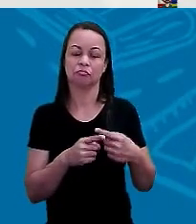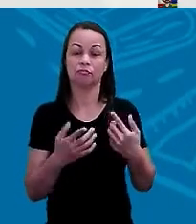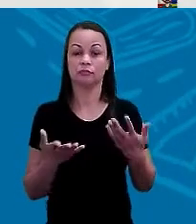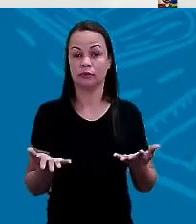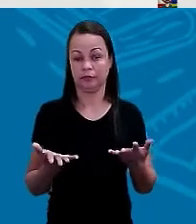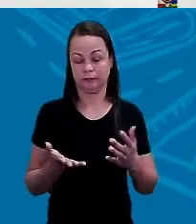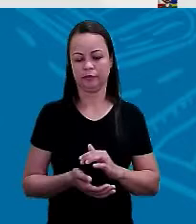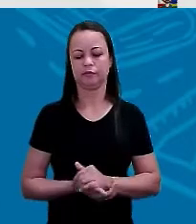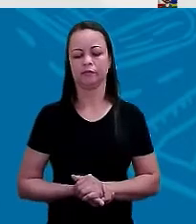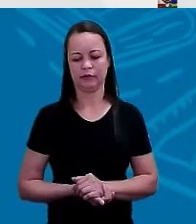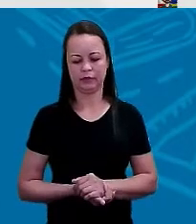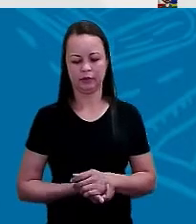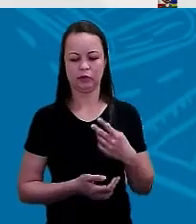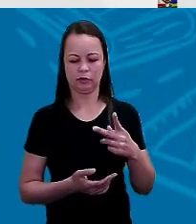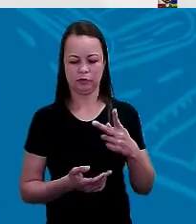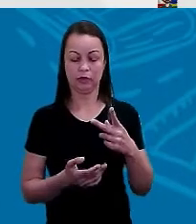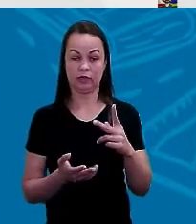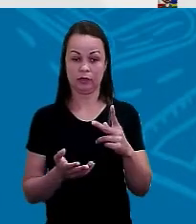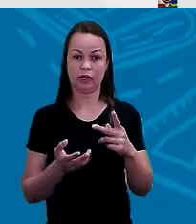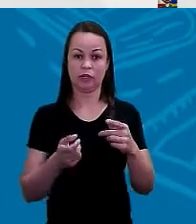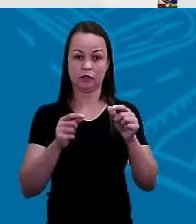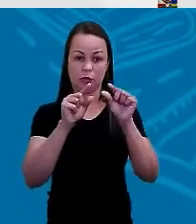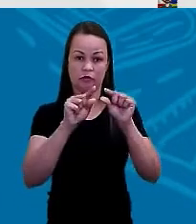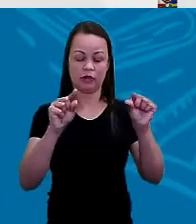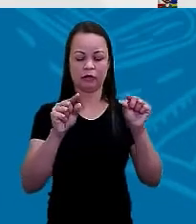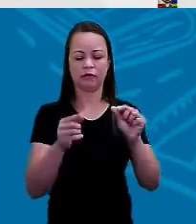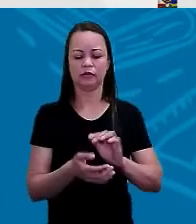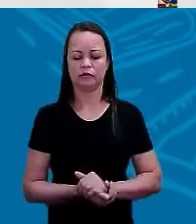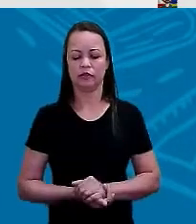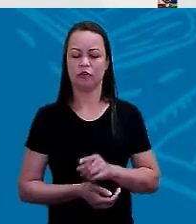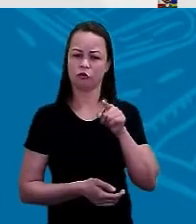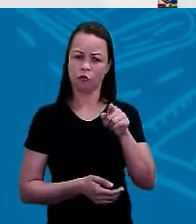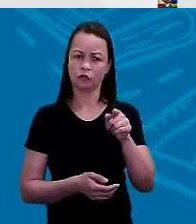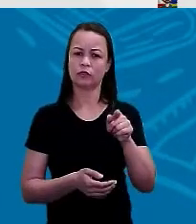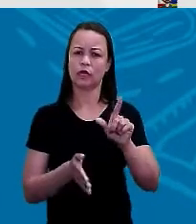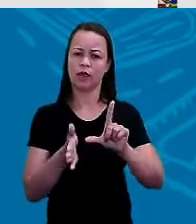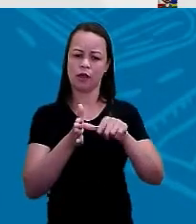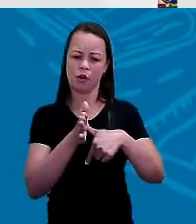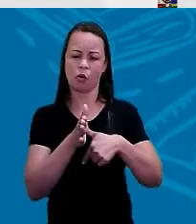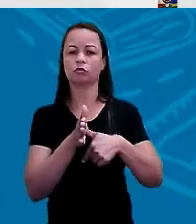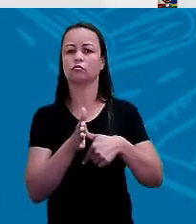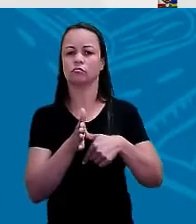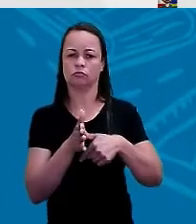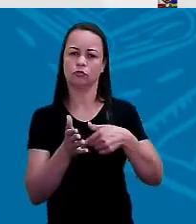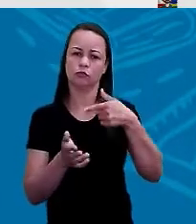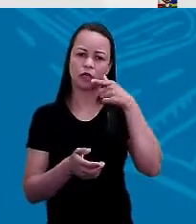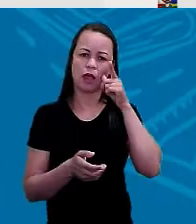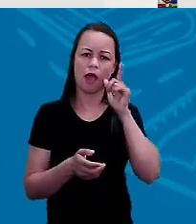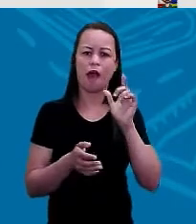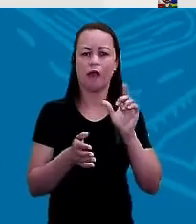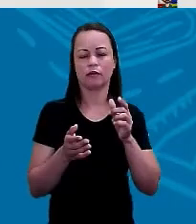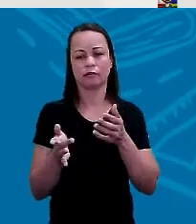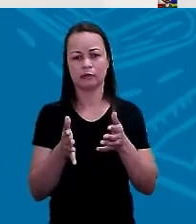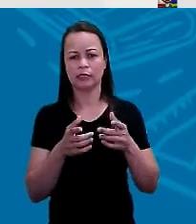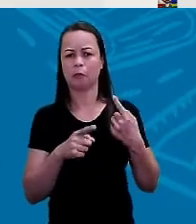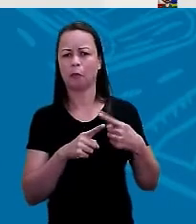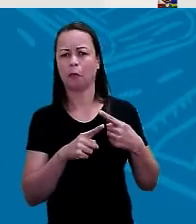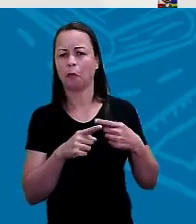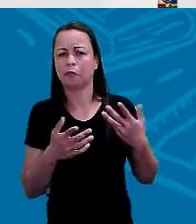Why were you late yesterday? Por que você estava atrasado ontem? I didn't know.